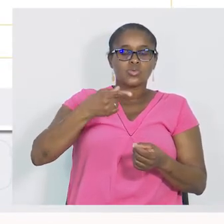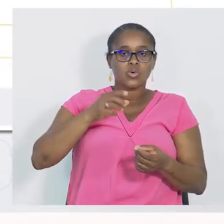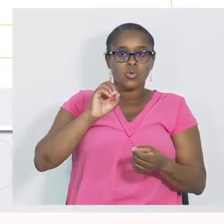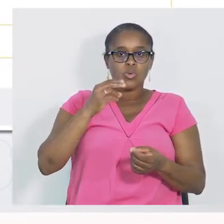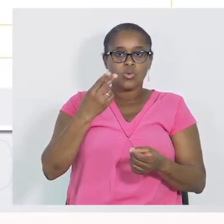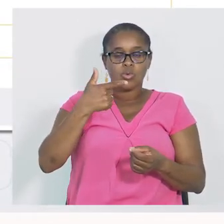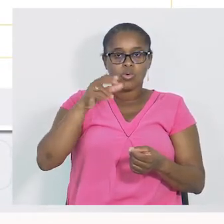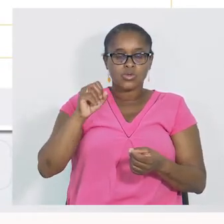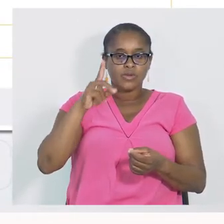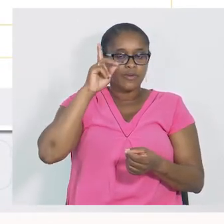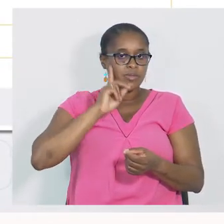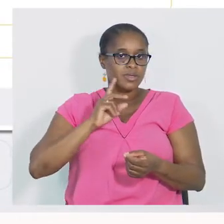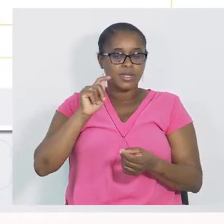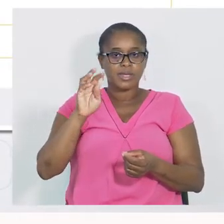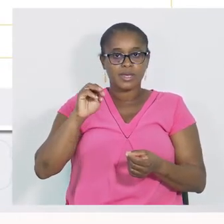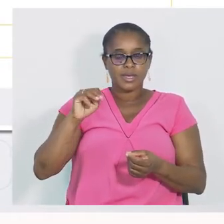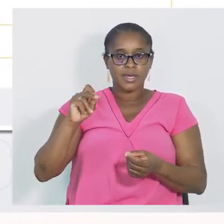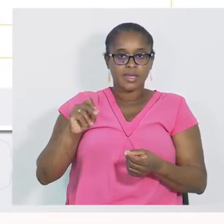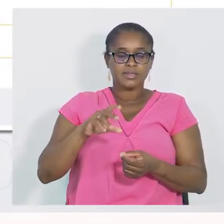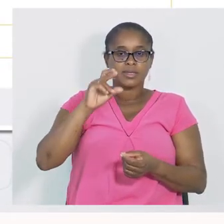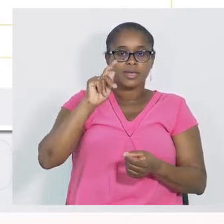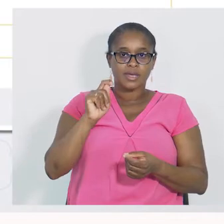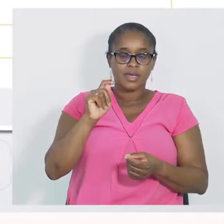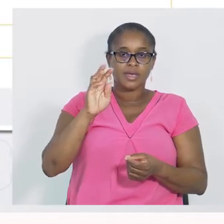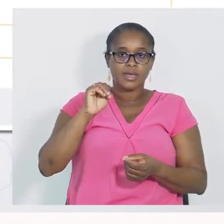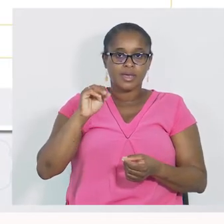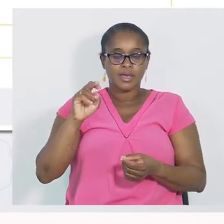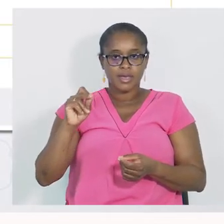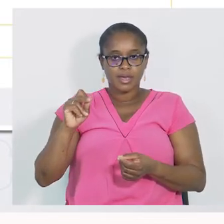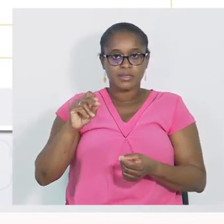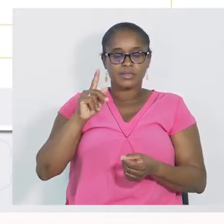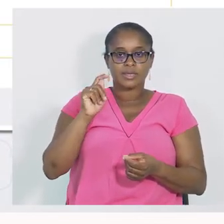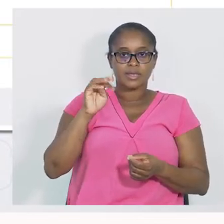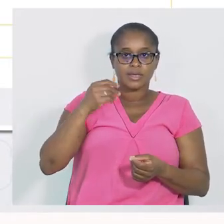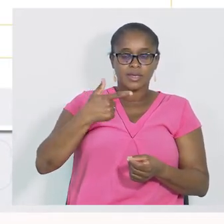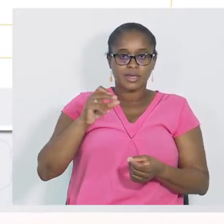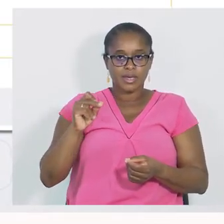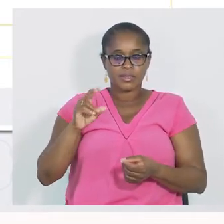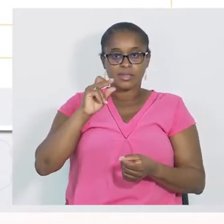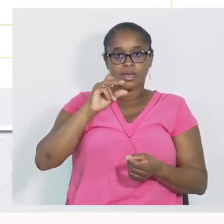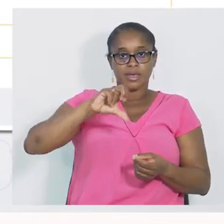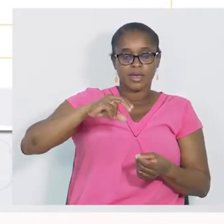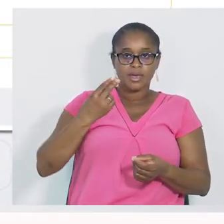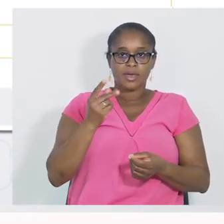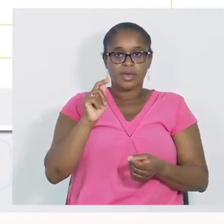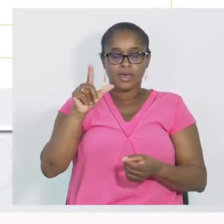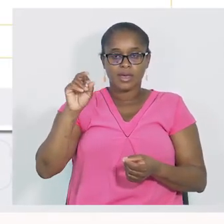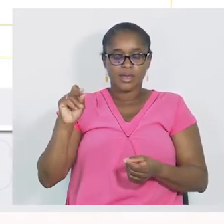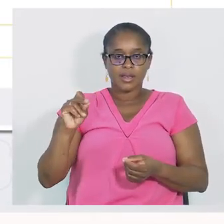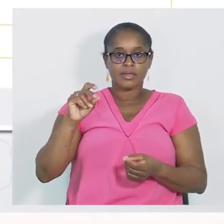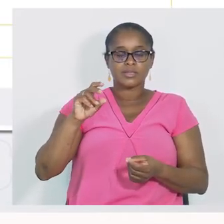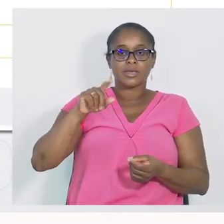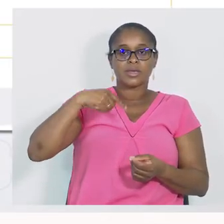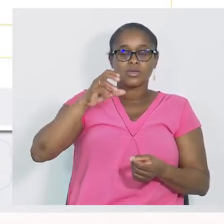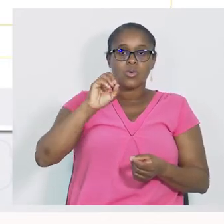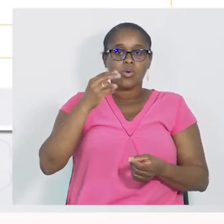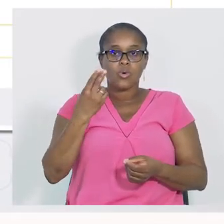que se referem os nomes, situando-os no espaço ou no tempo. Também o conceito que nós vimos há